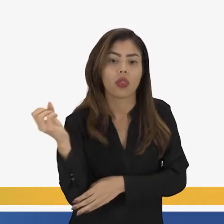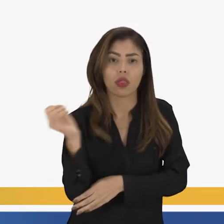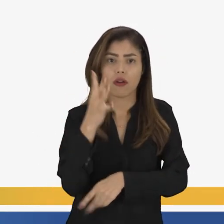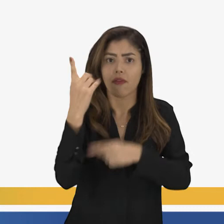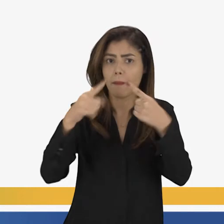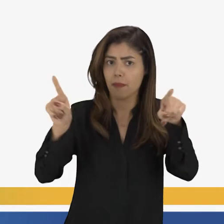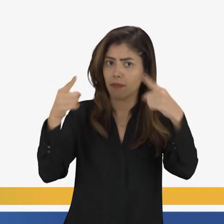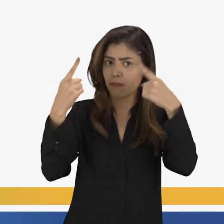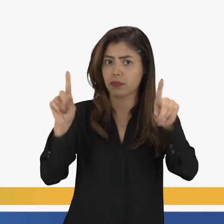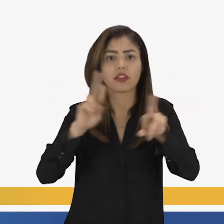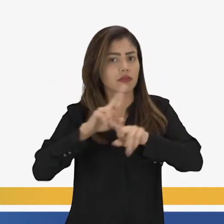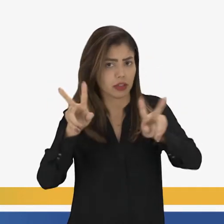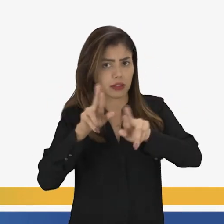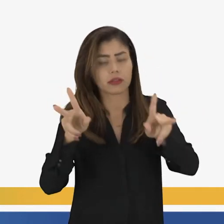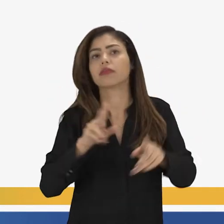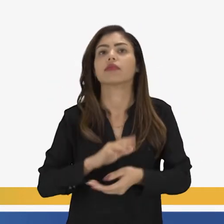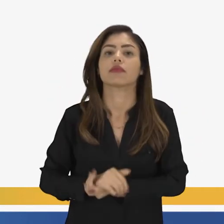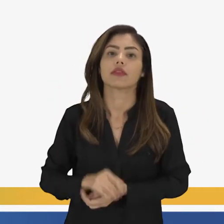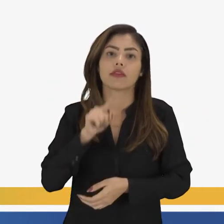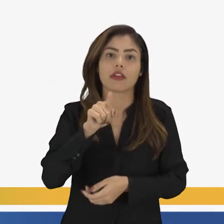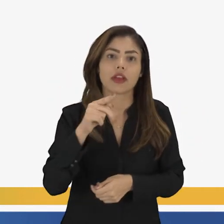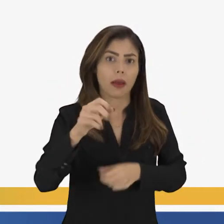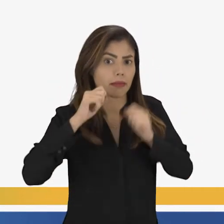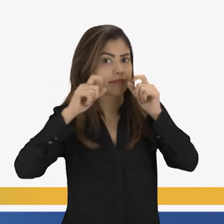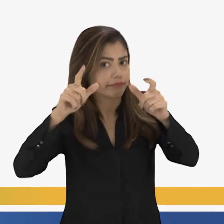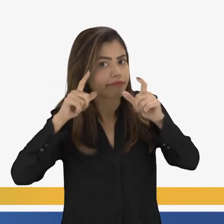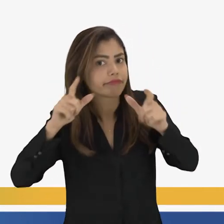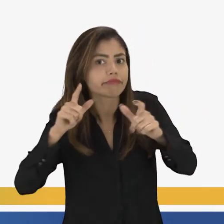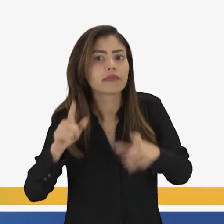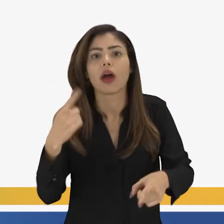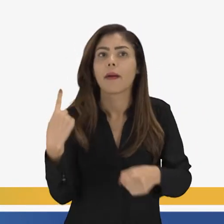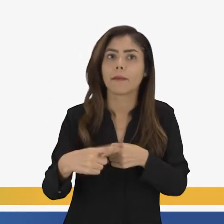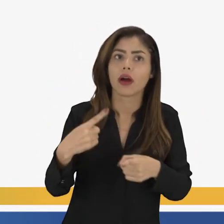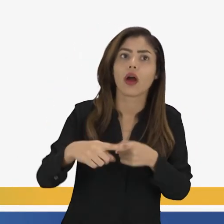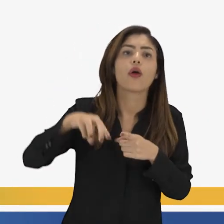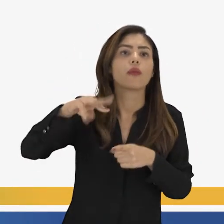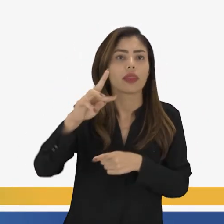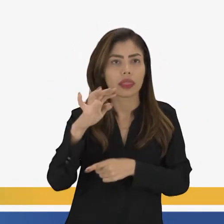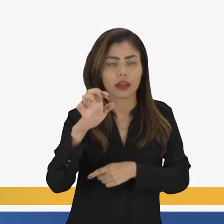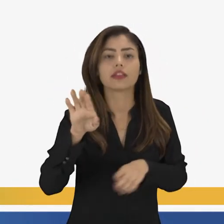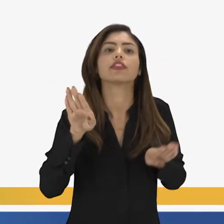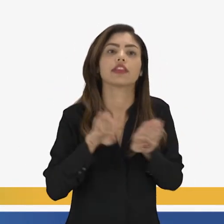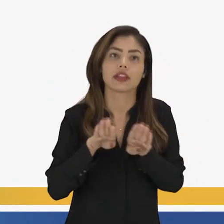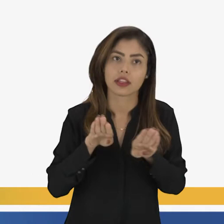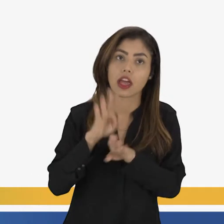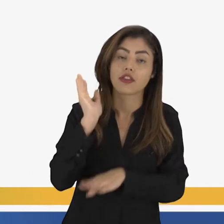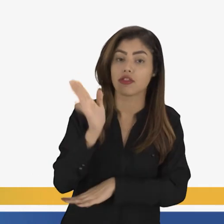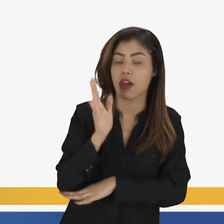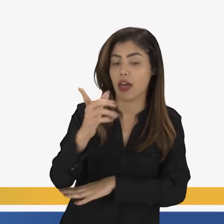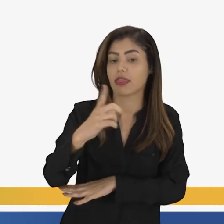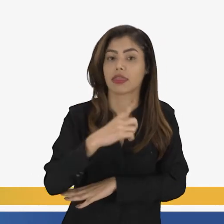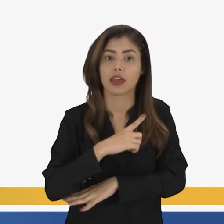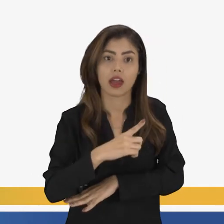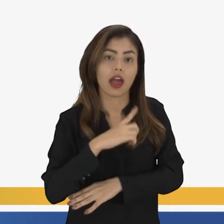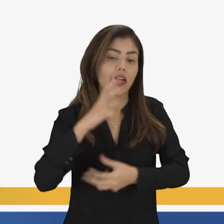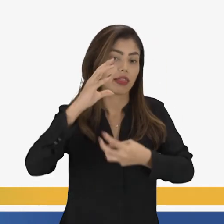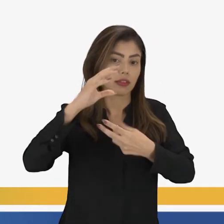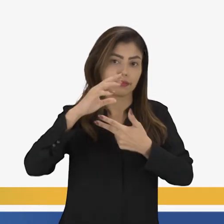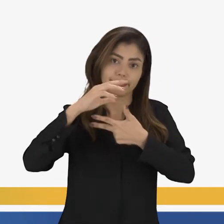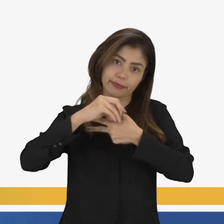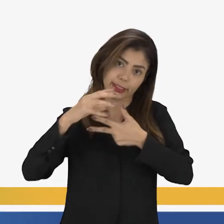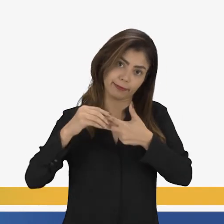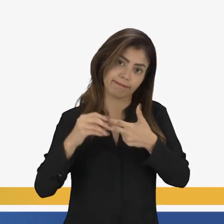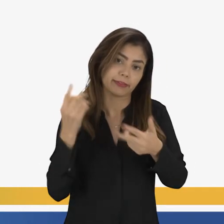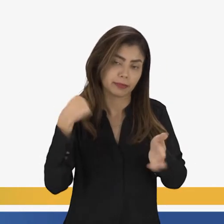de musicalidade bem diferente. E vocês prestem atenção, porque os Mutantes também já foram tema de uma questão do Enem,